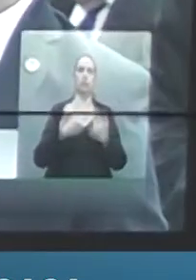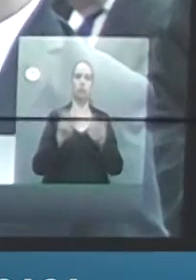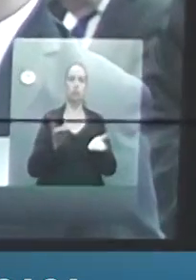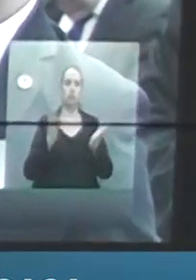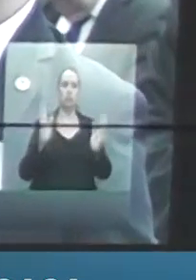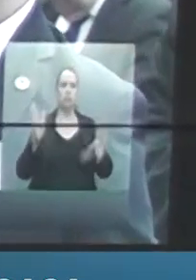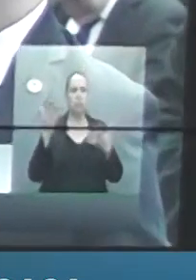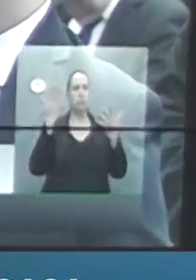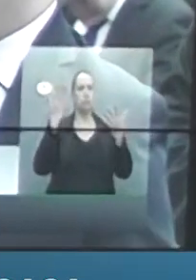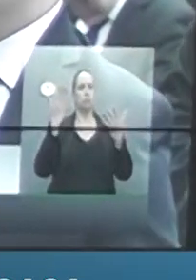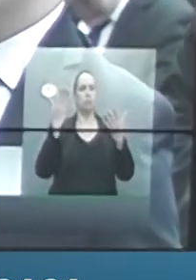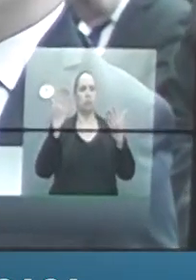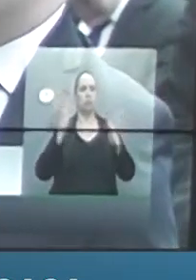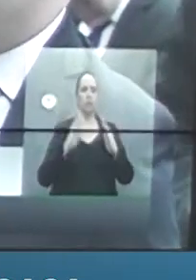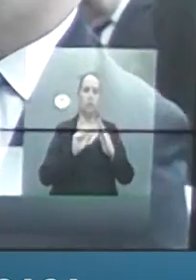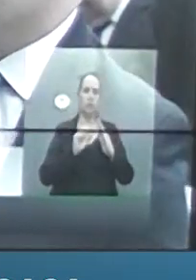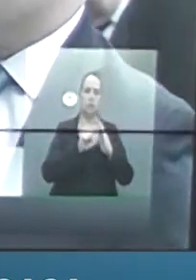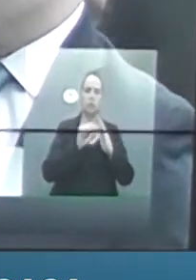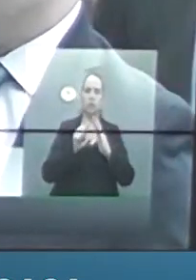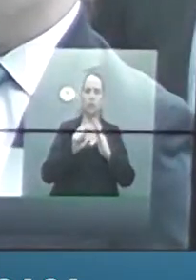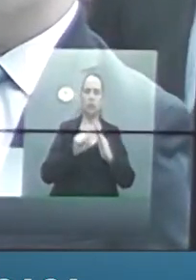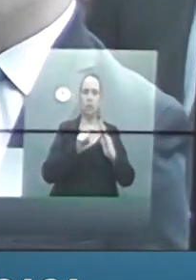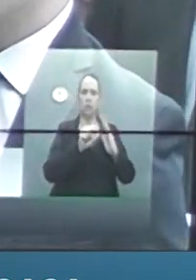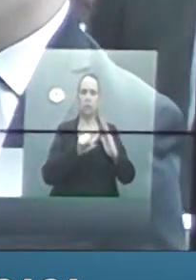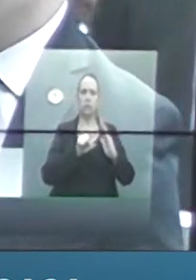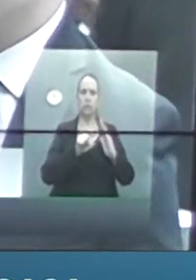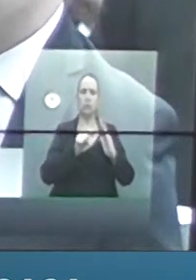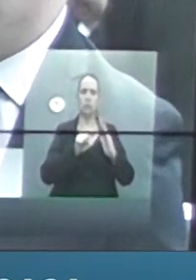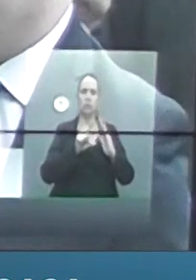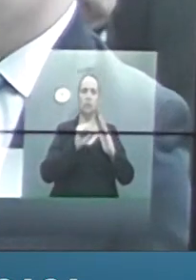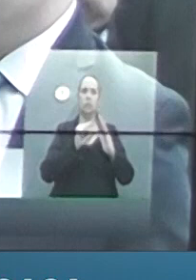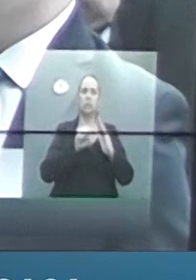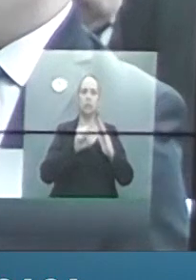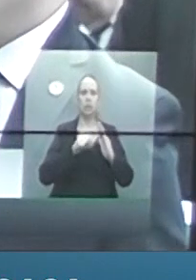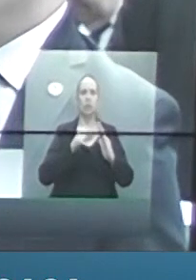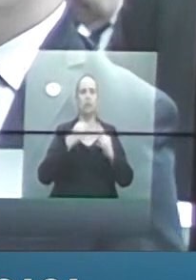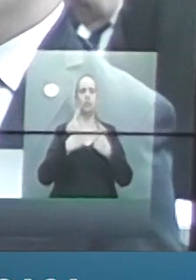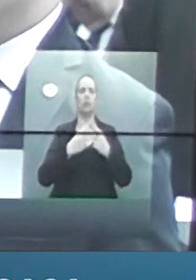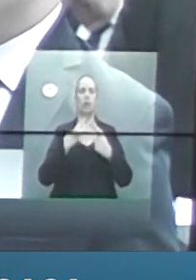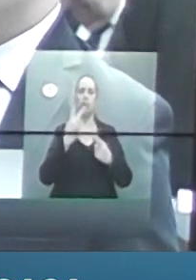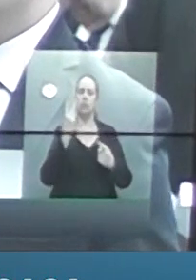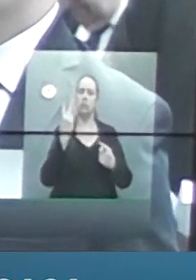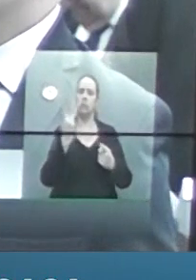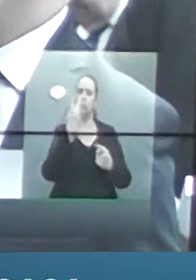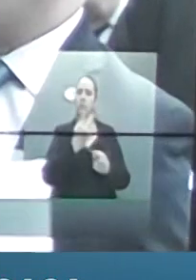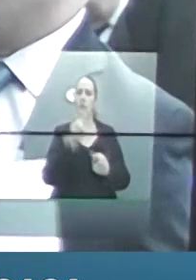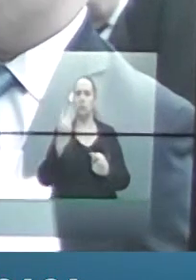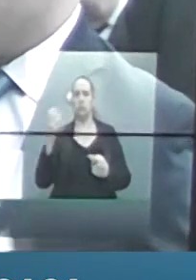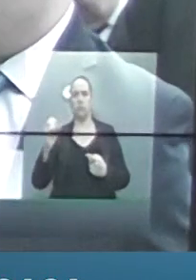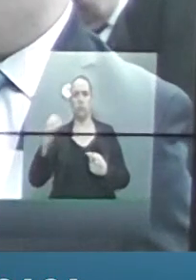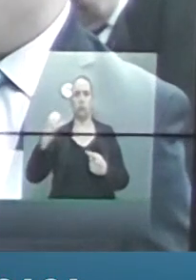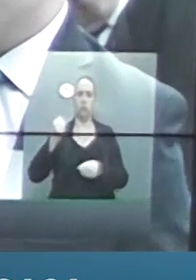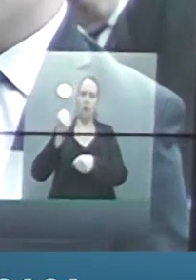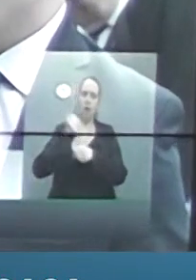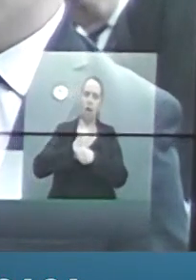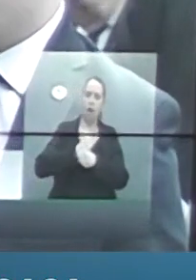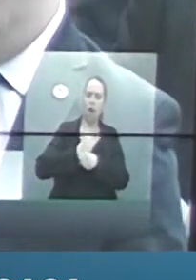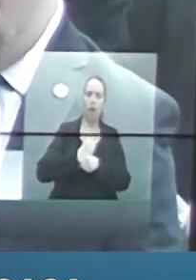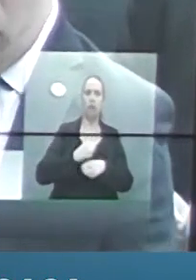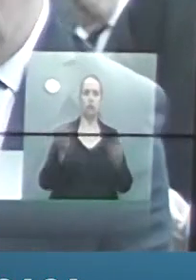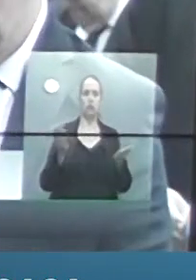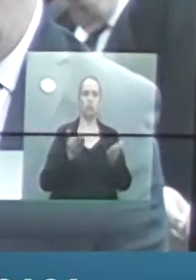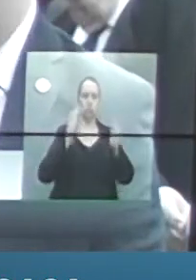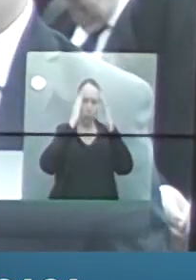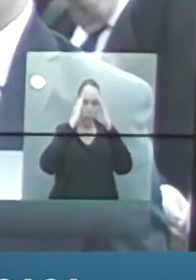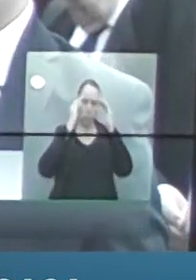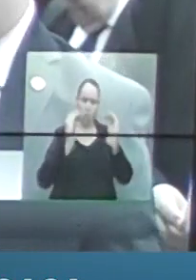aqui de trabalhos realizados e Vossa Excelência hoje nos honra com este momento especial.